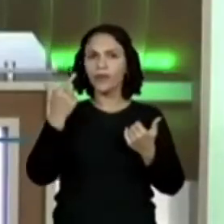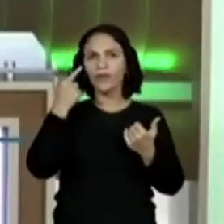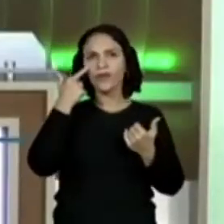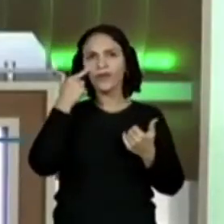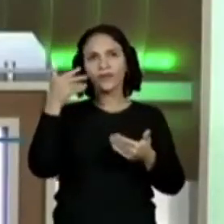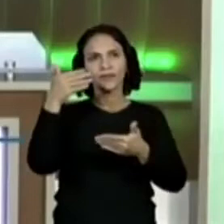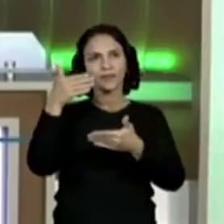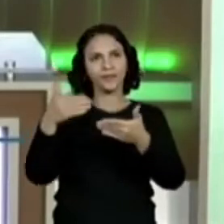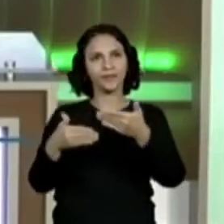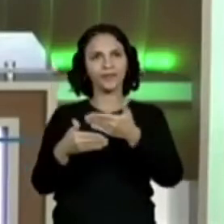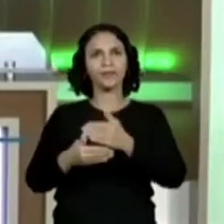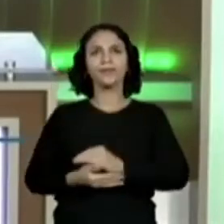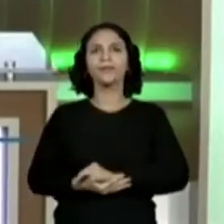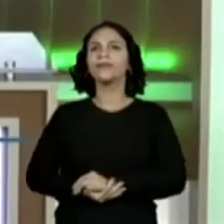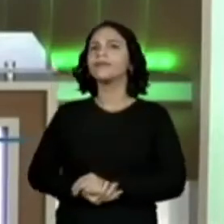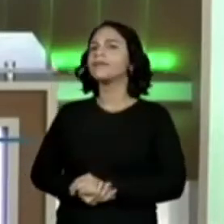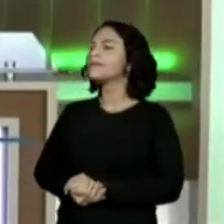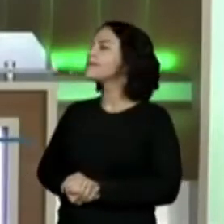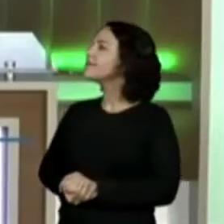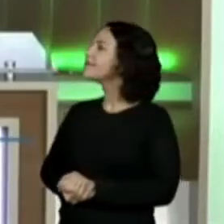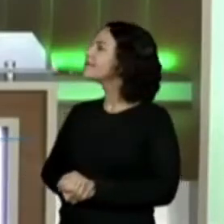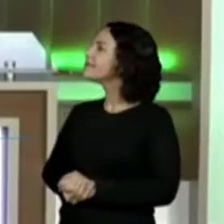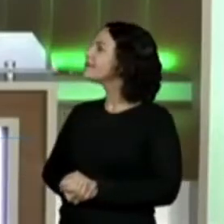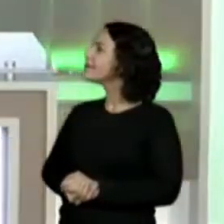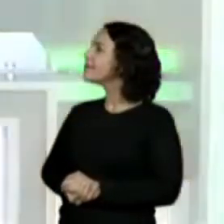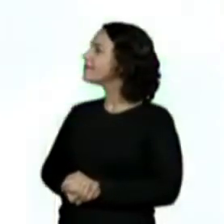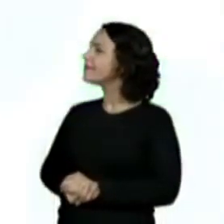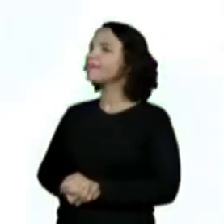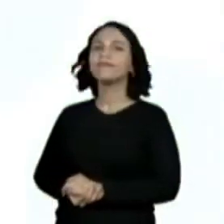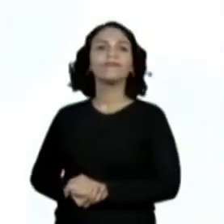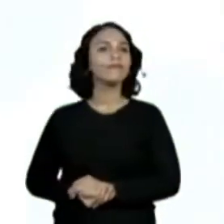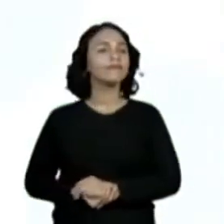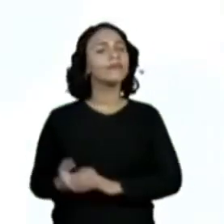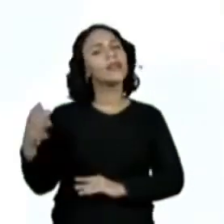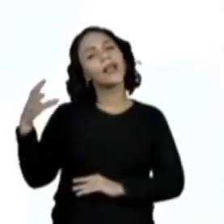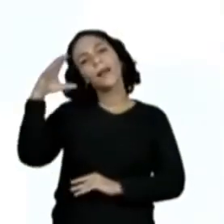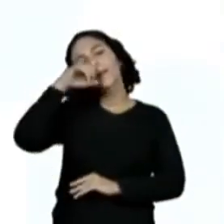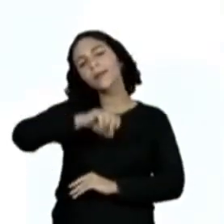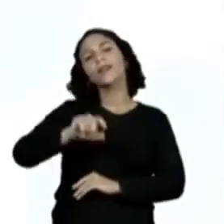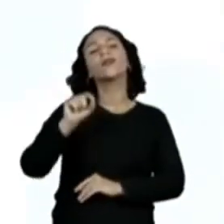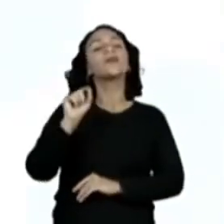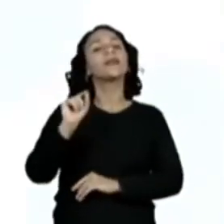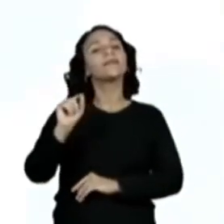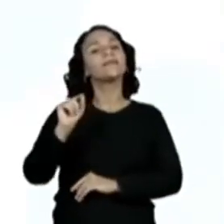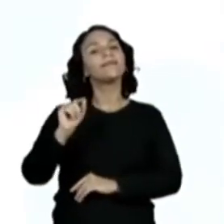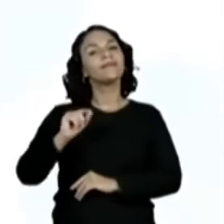slide a seguir. O que vamos aprender? Atenção!